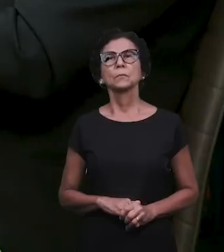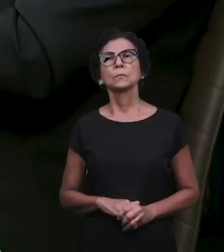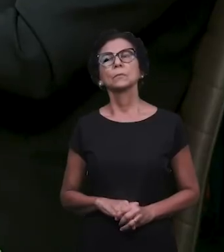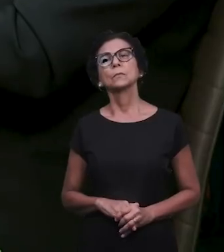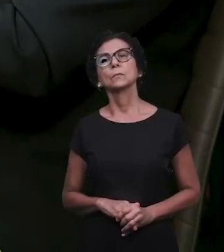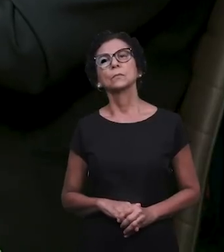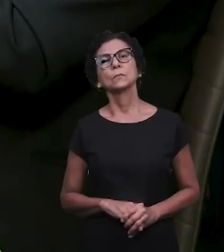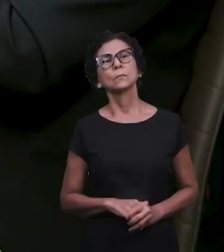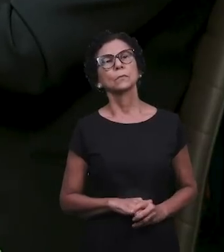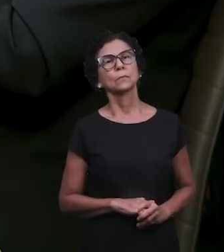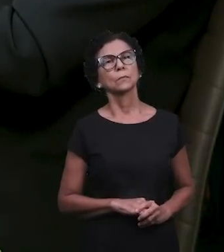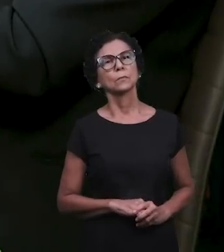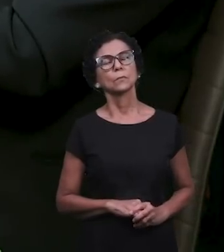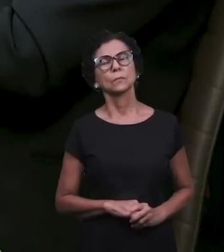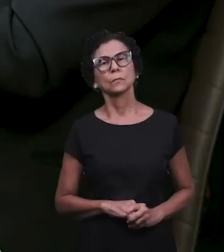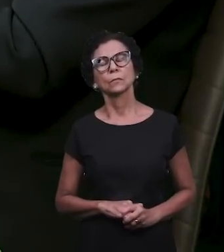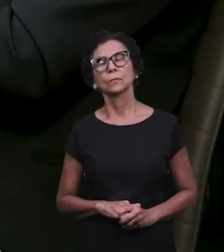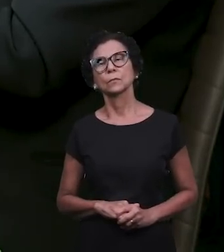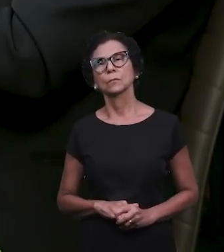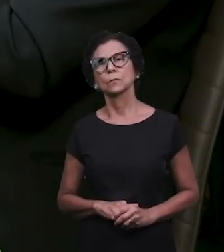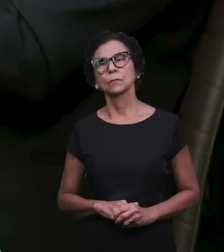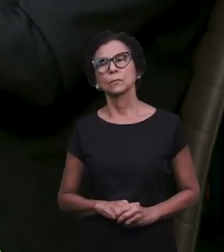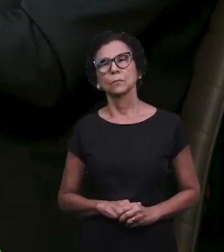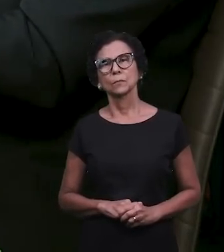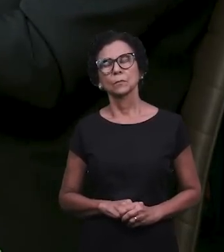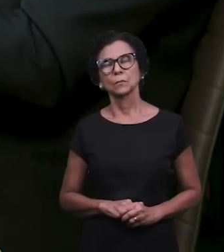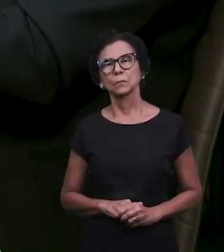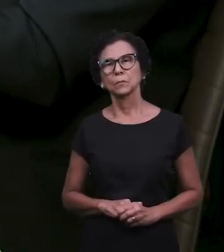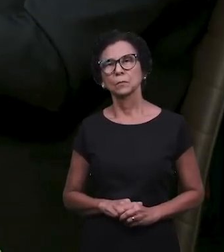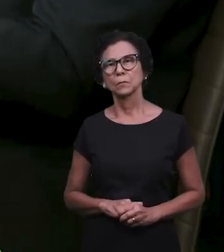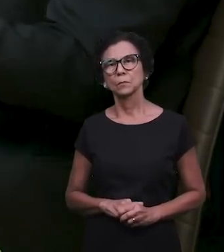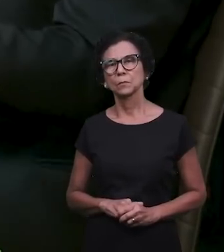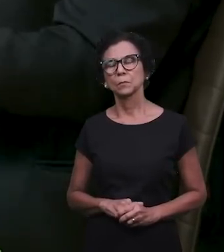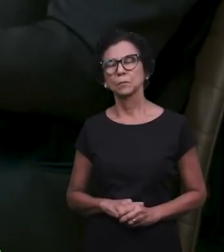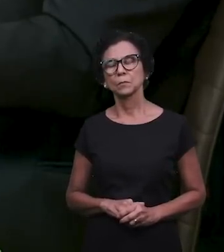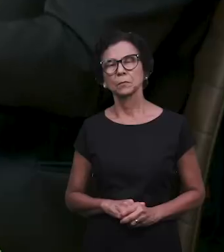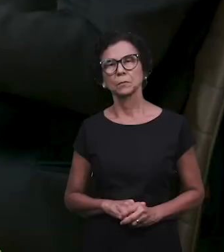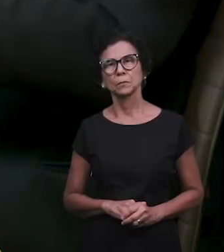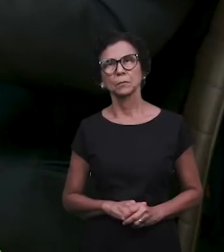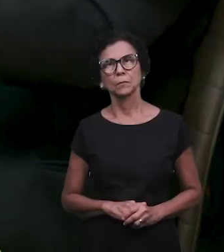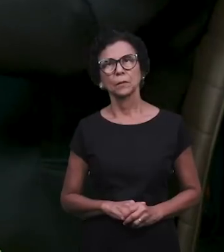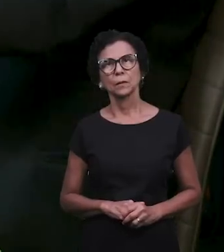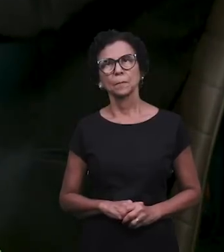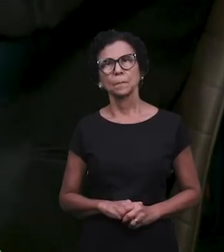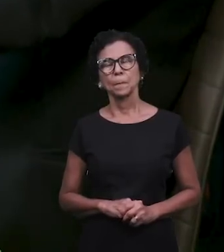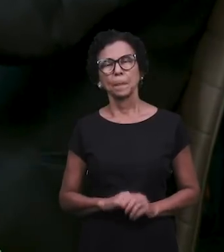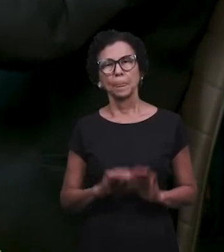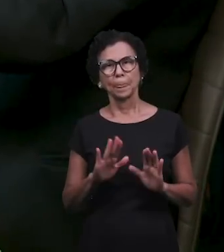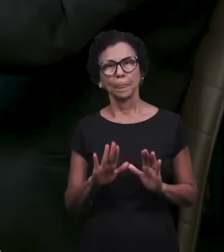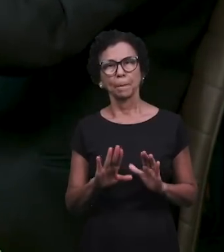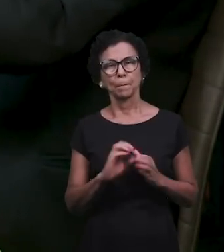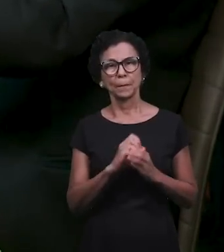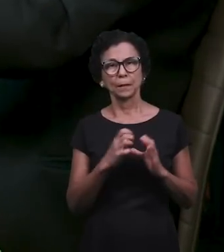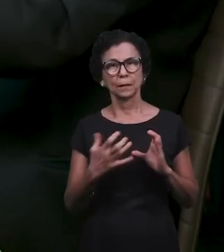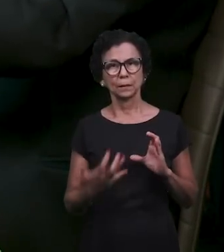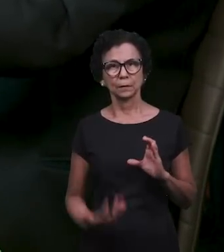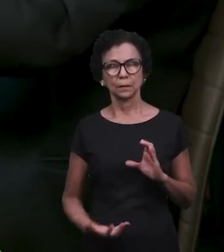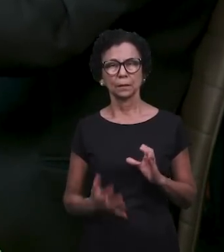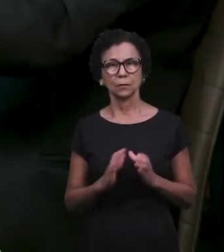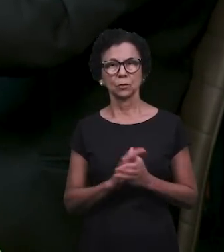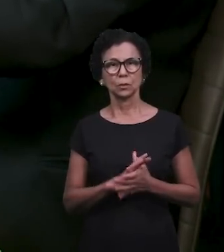quando nós o colocamos em prática, né? Primeiro, como era a característica daqueles que estariam à